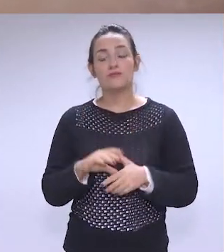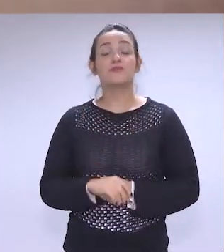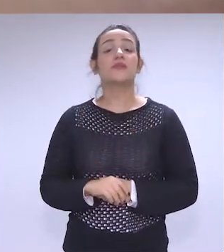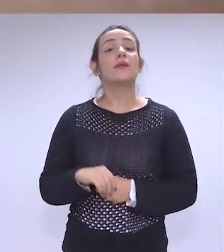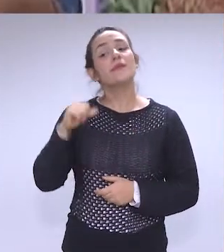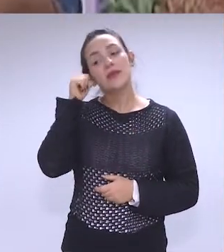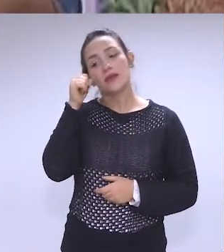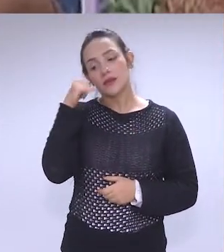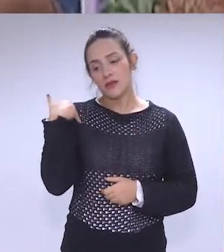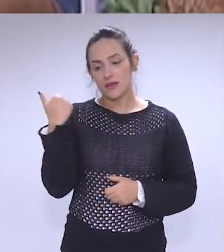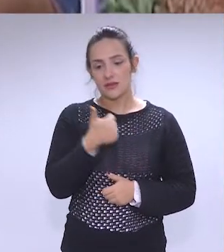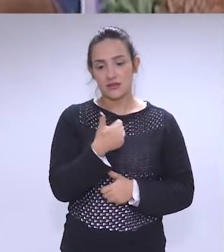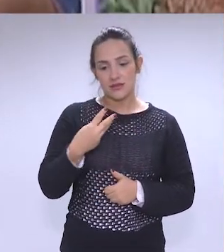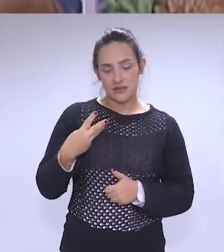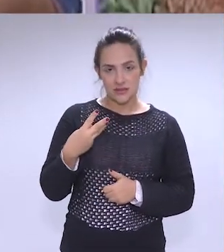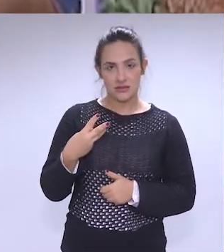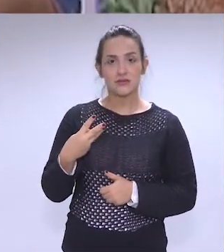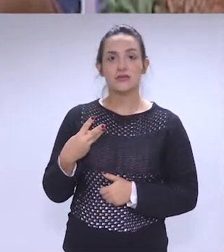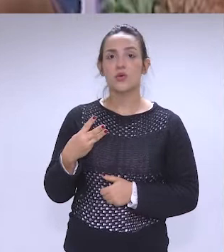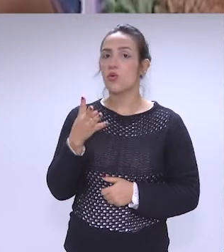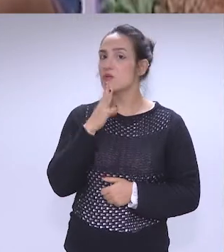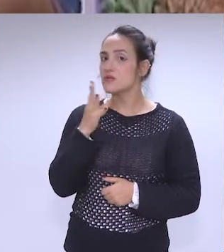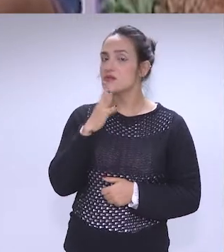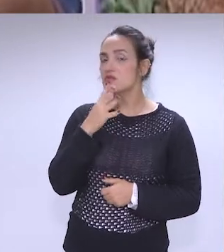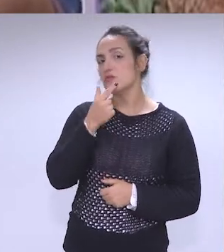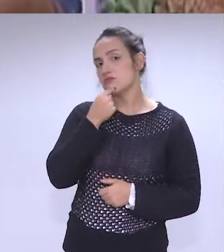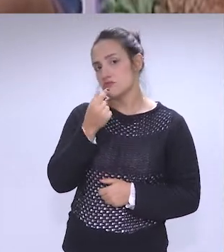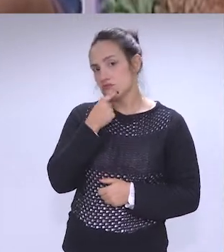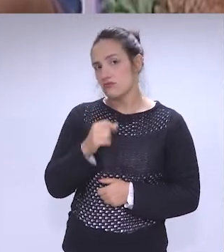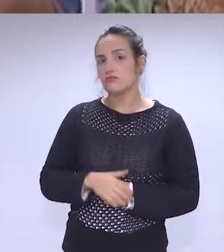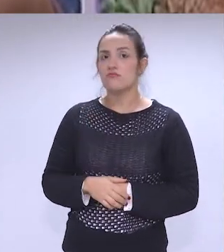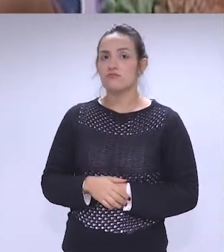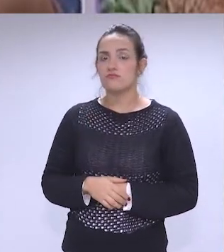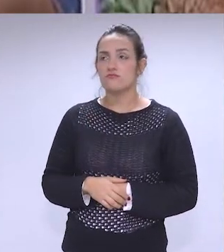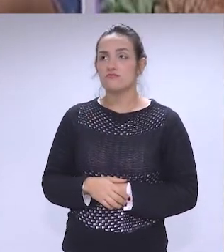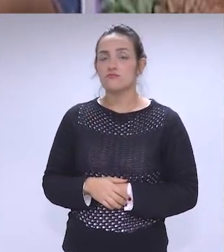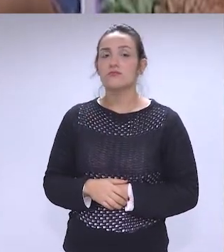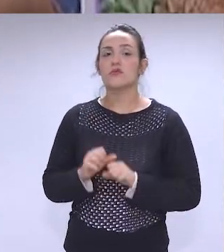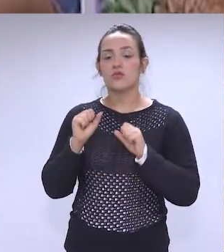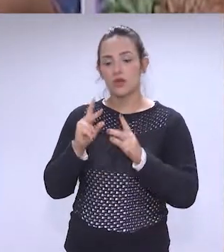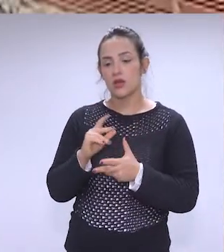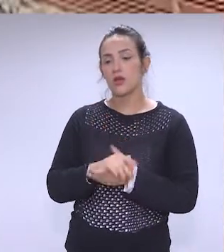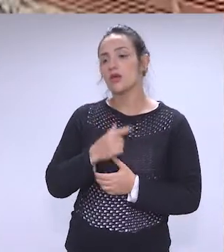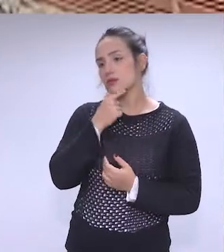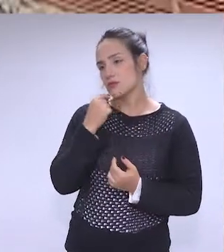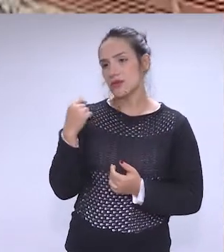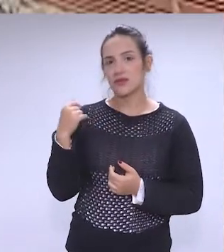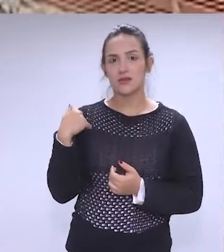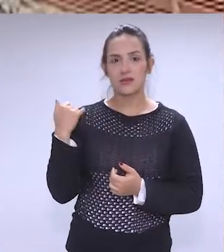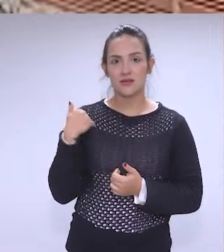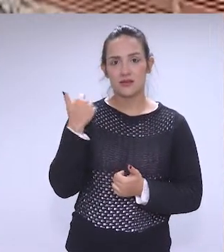então o namorado durante uma festa. Em alguns meses foi morar com um rapaz 3 anos mais velho.